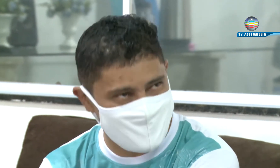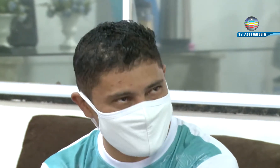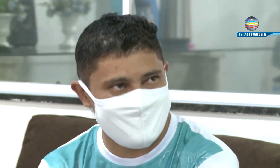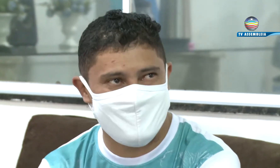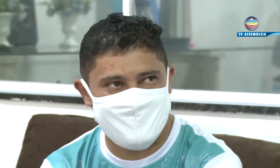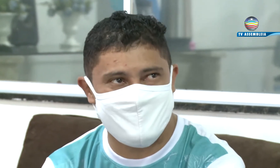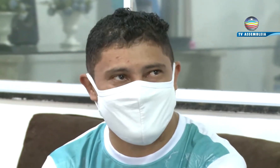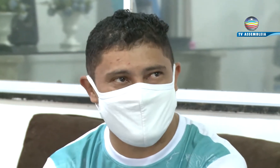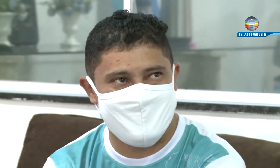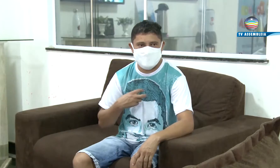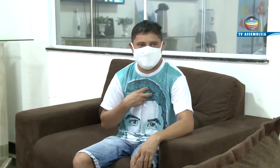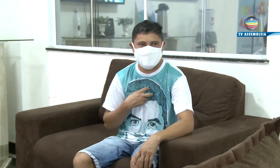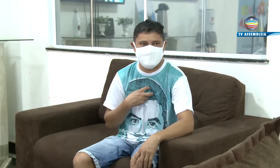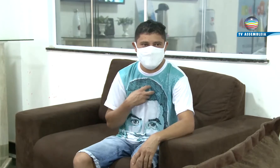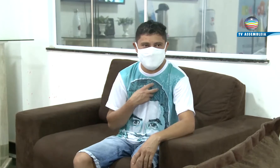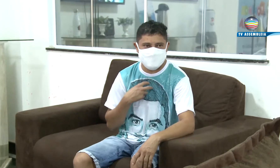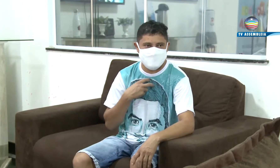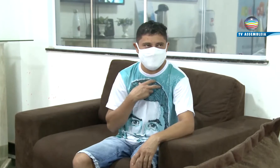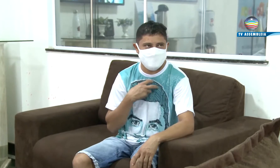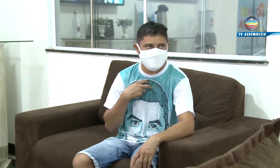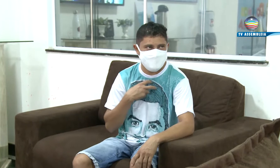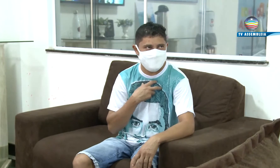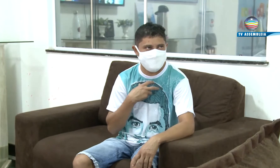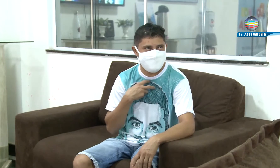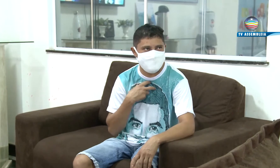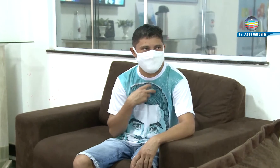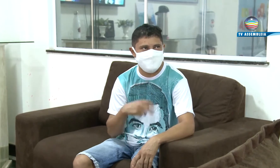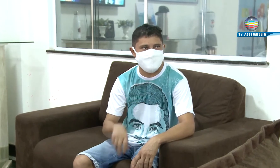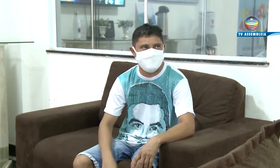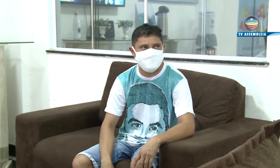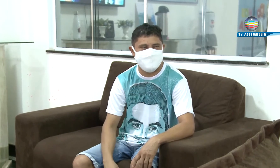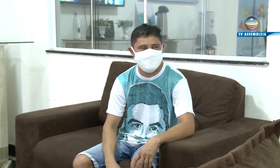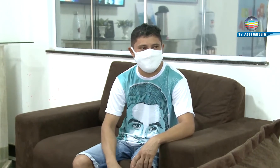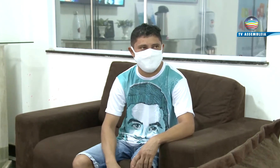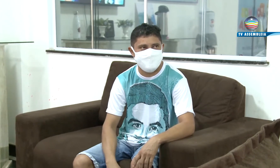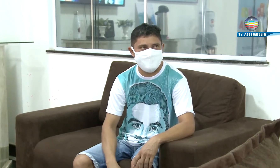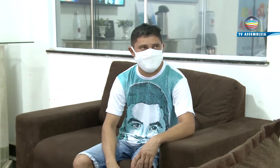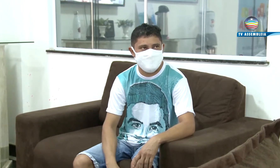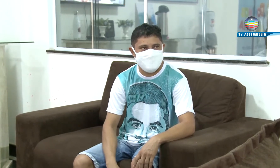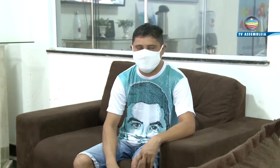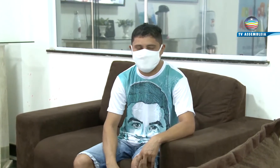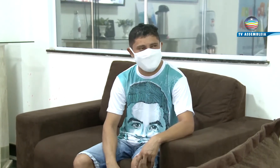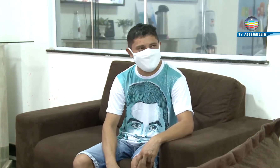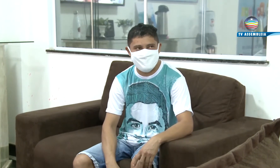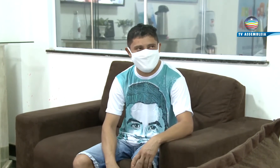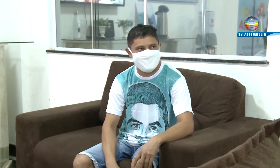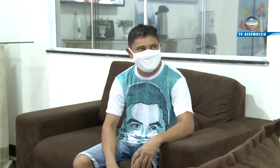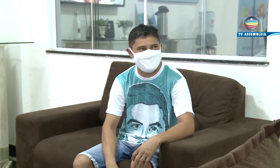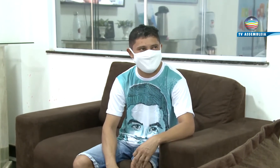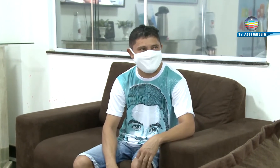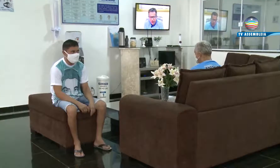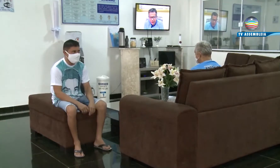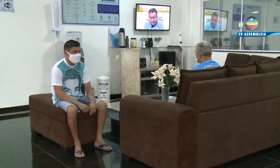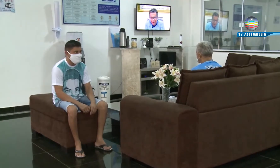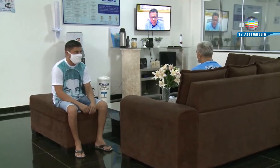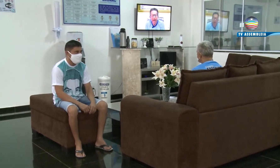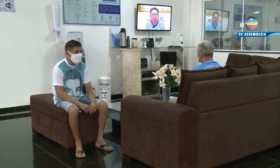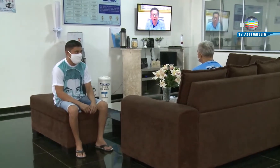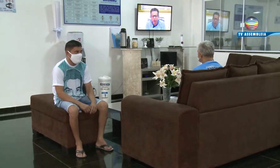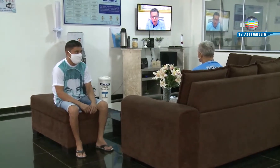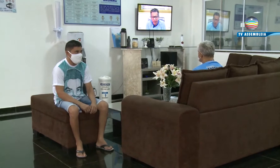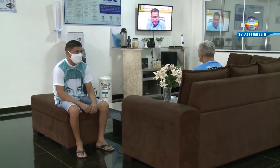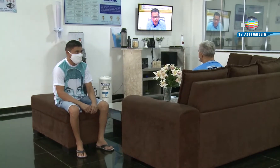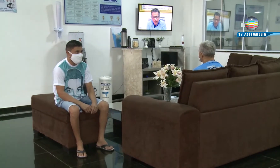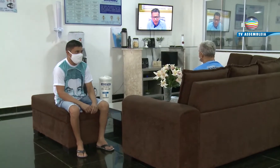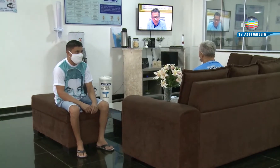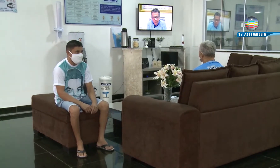do tratamento contra a doença. Ele é do município de Governador Asher e veio para São Luís há 2 anos para cuidar da saúde. Ficar